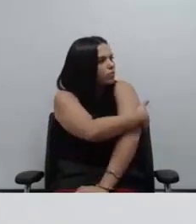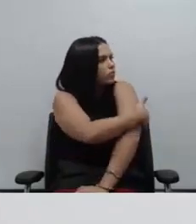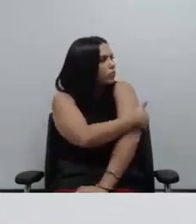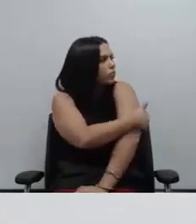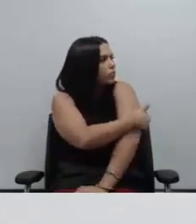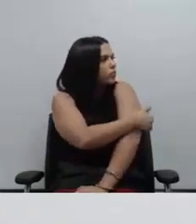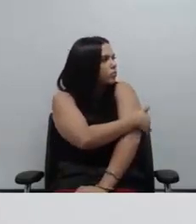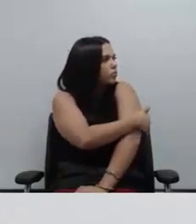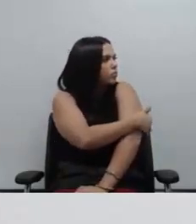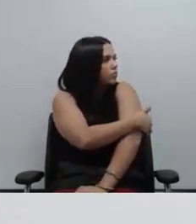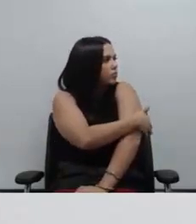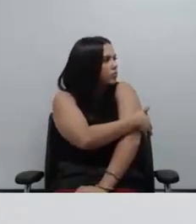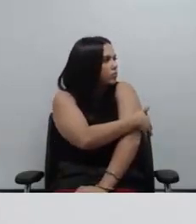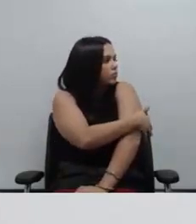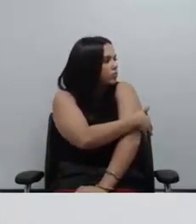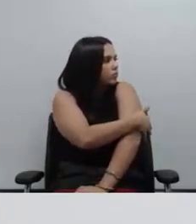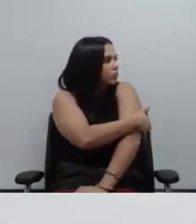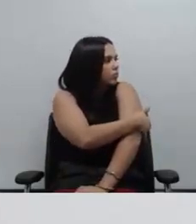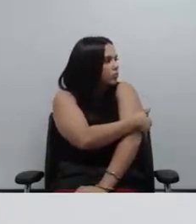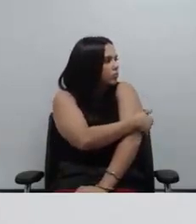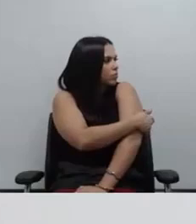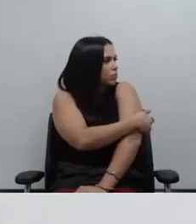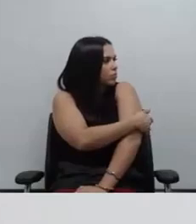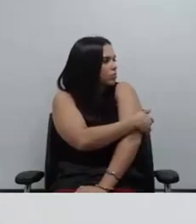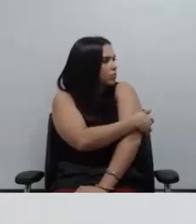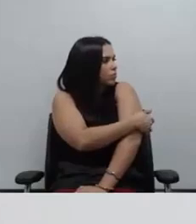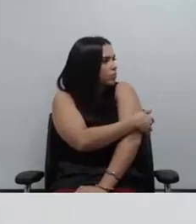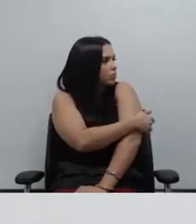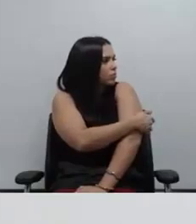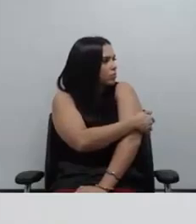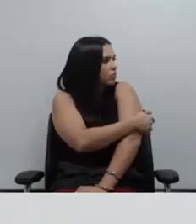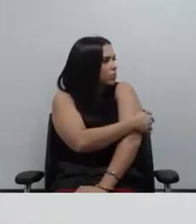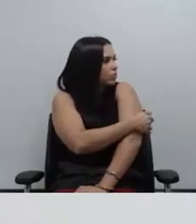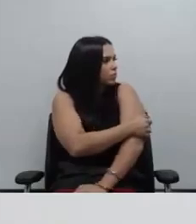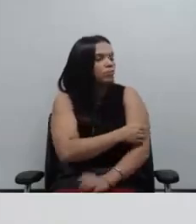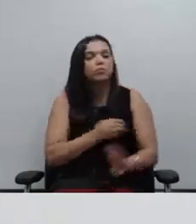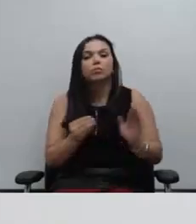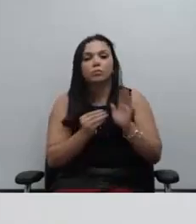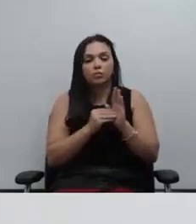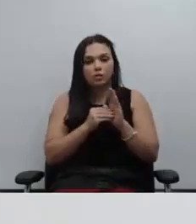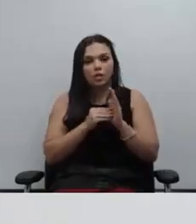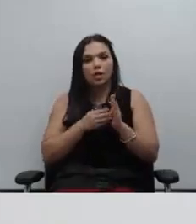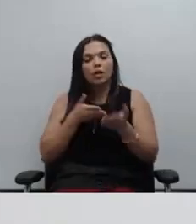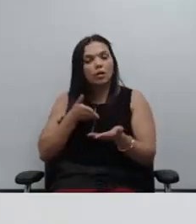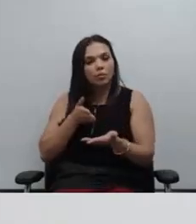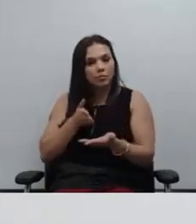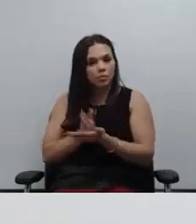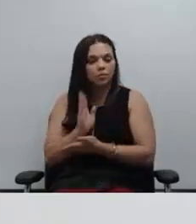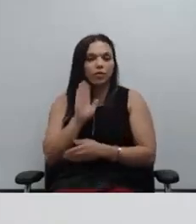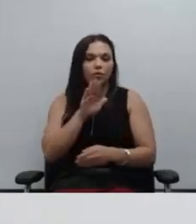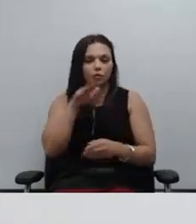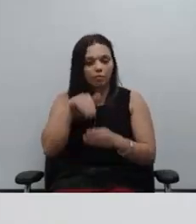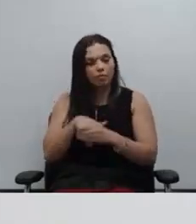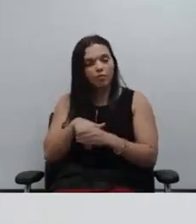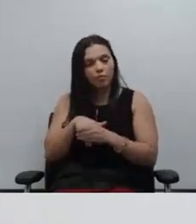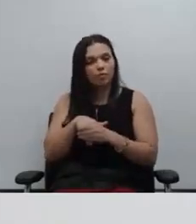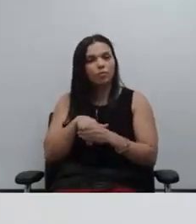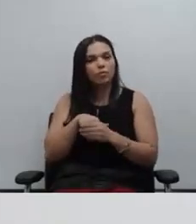Pode ser, pode ser. Com anotação, então, aprovado, nos termos do voto do relator.